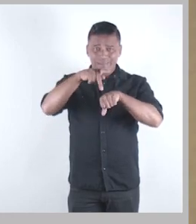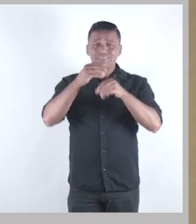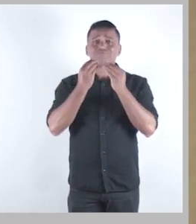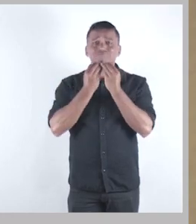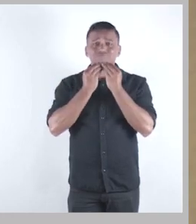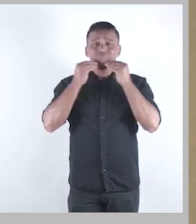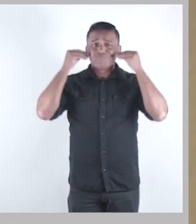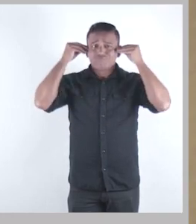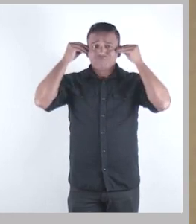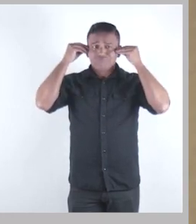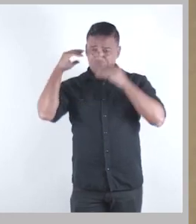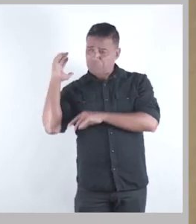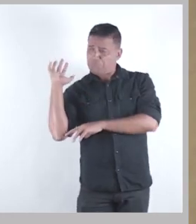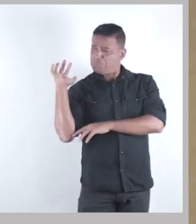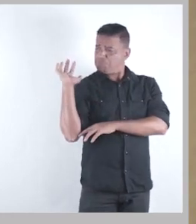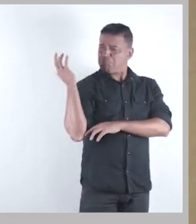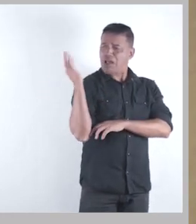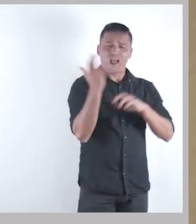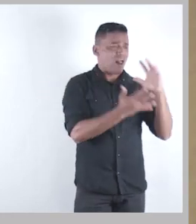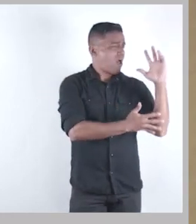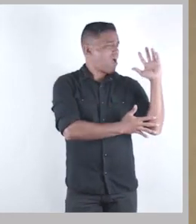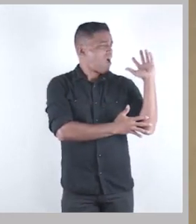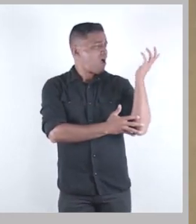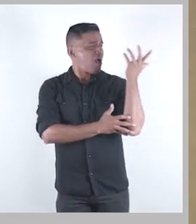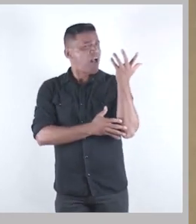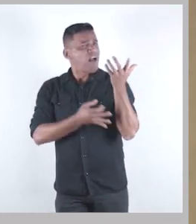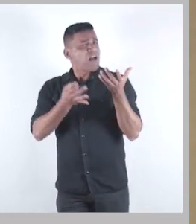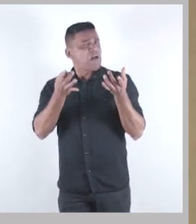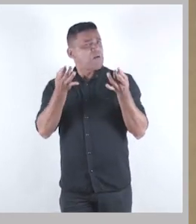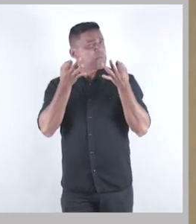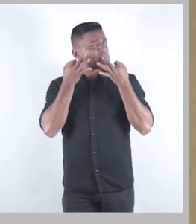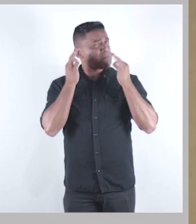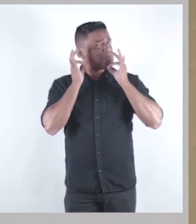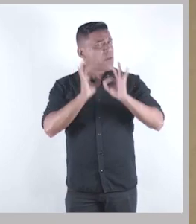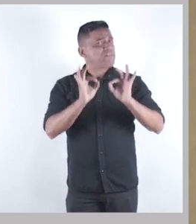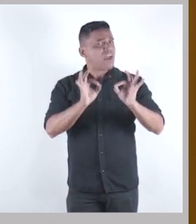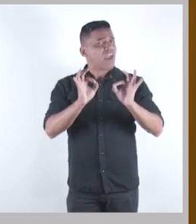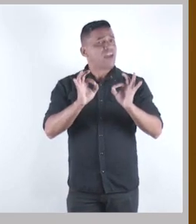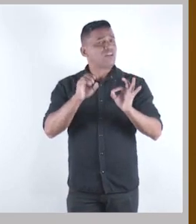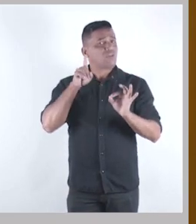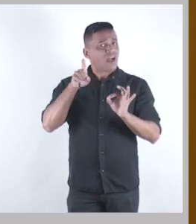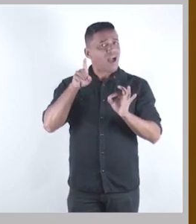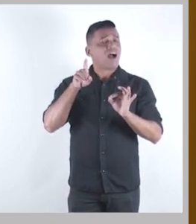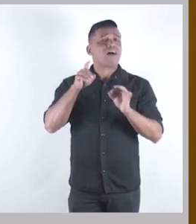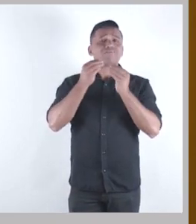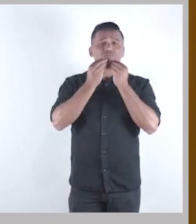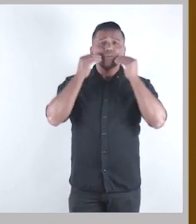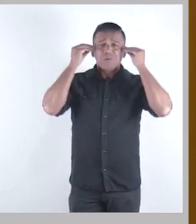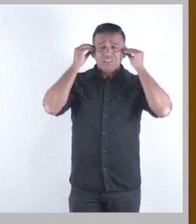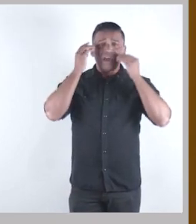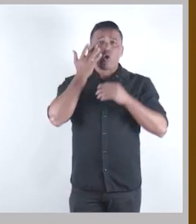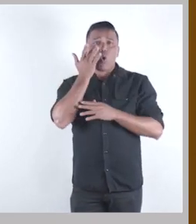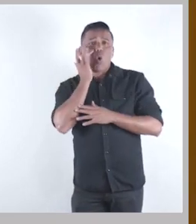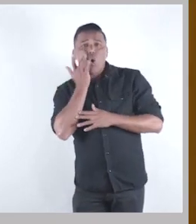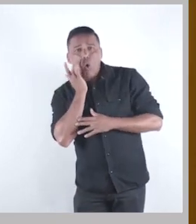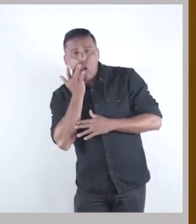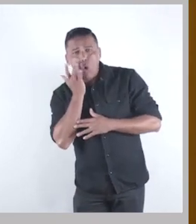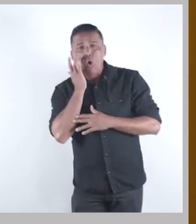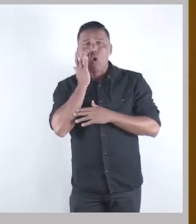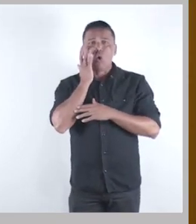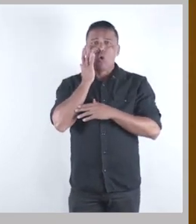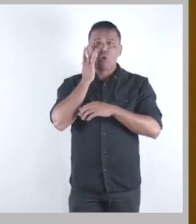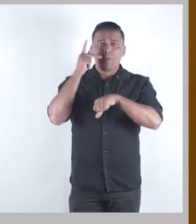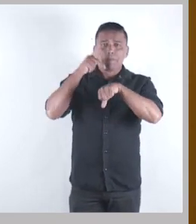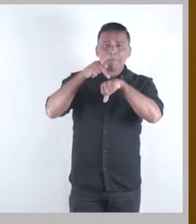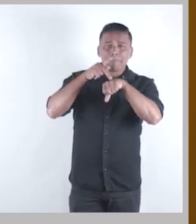recursos naturais, né? Moçambique tem o ouro, Moçambique tem pedras preciosas, tem pedras